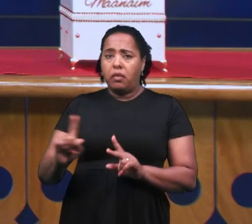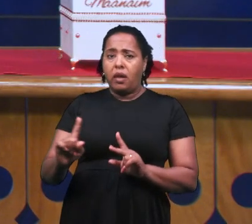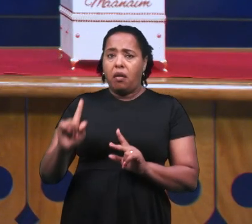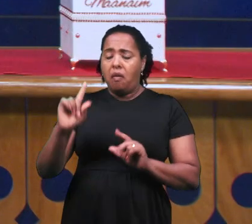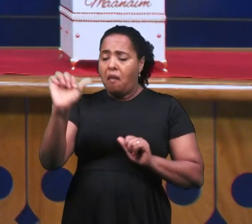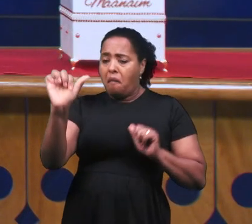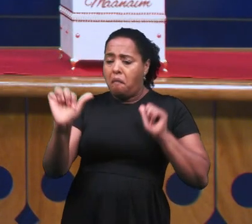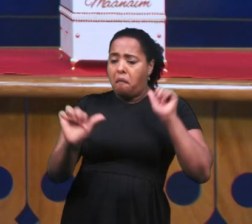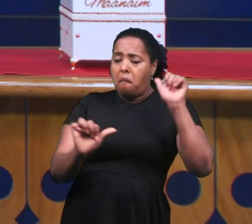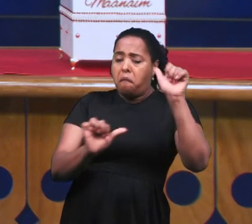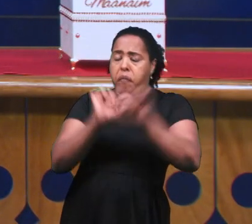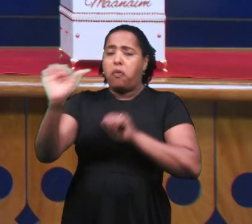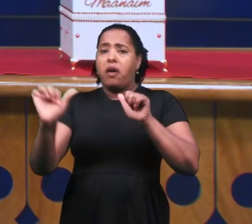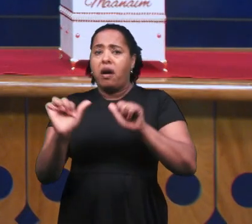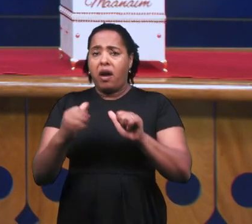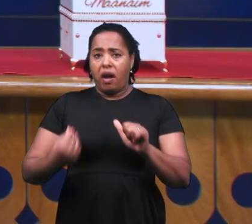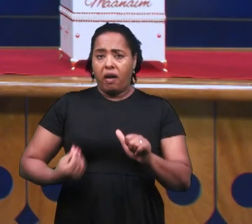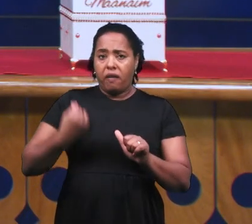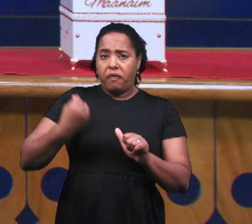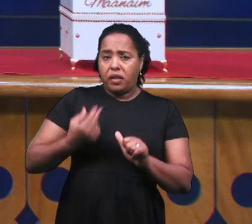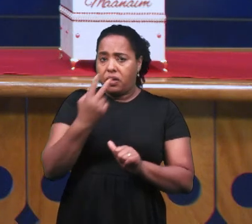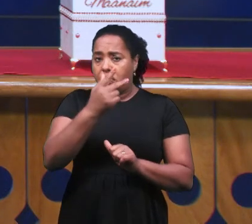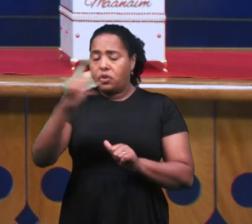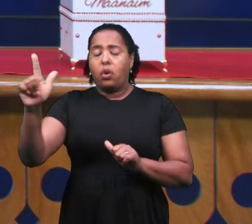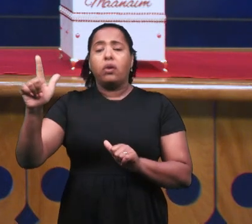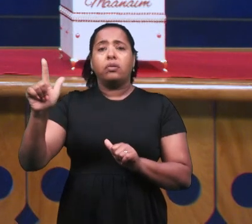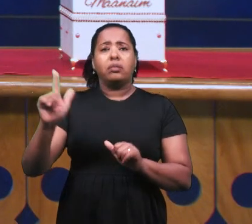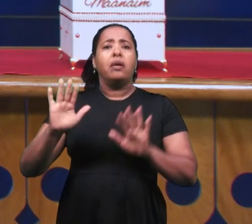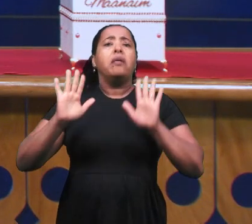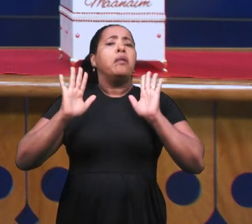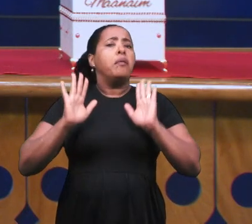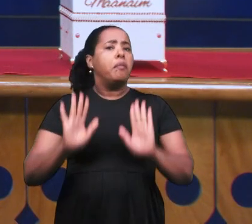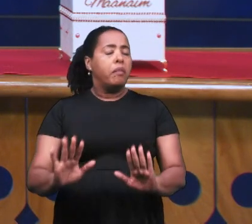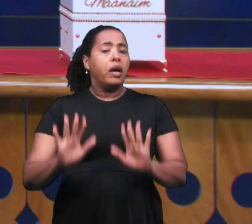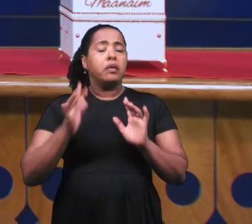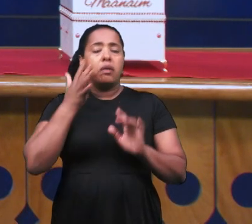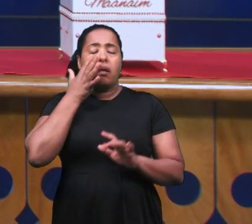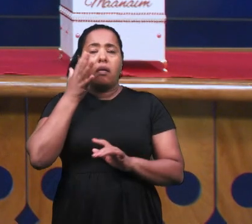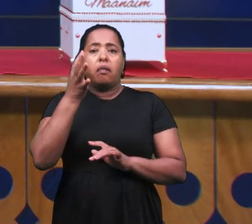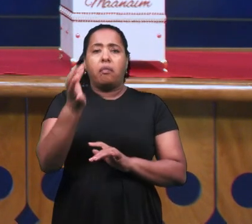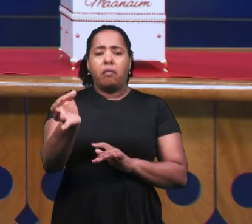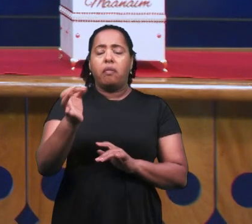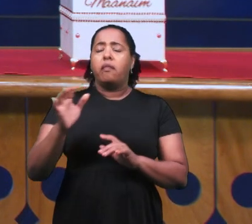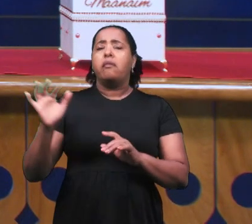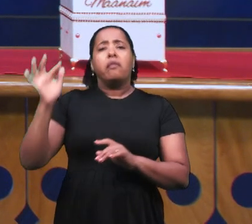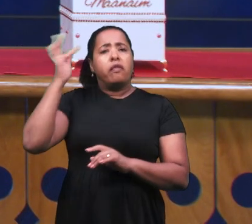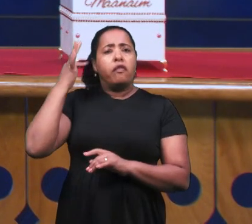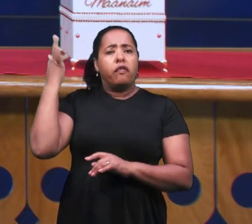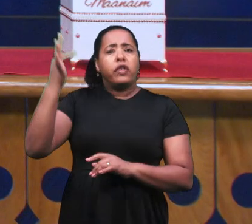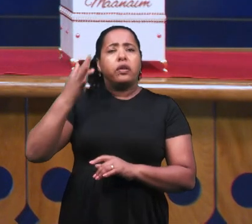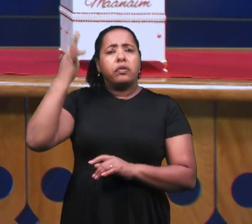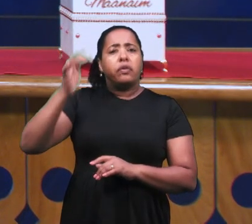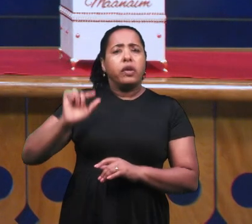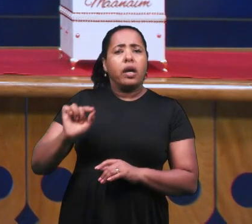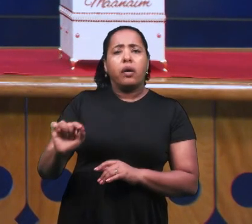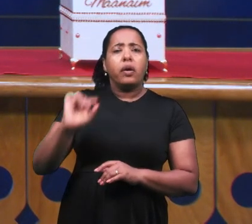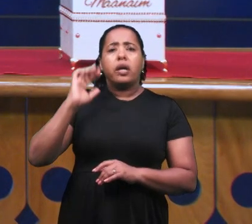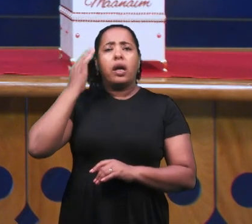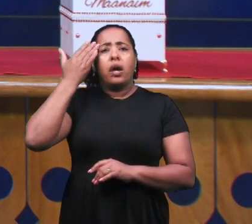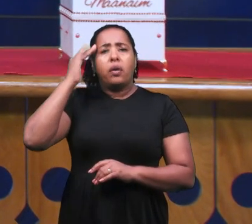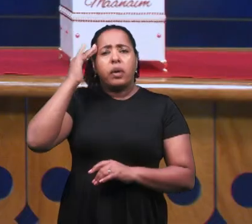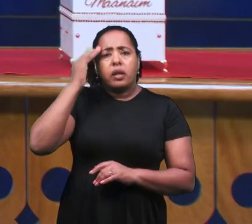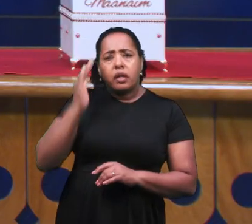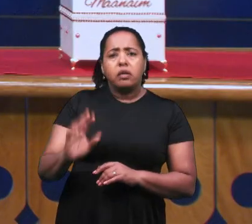outros, mas está vivendo a filosofia dele. Mas veja o quê? Então, filosofia é isso, é o entendimento, aquilo que está